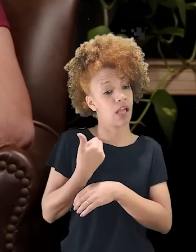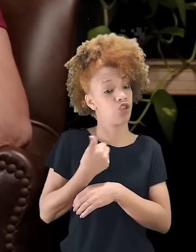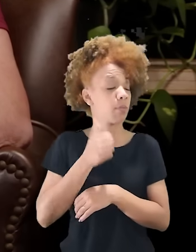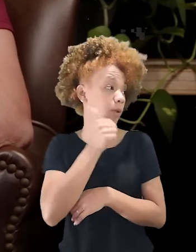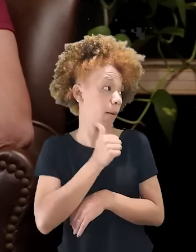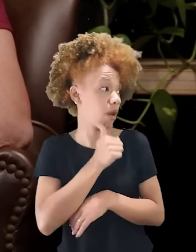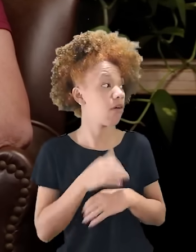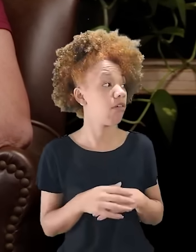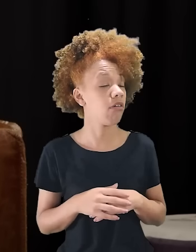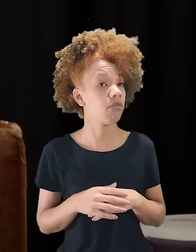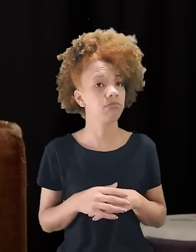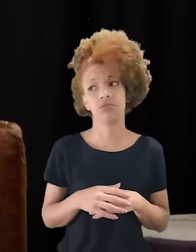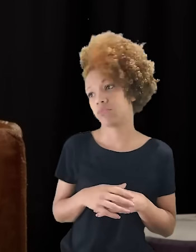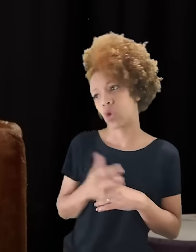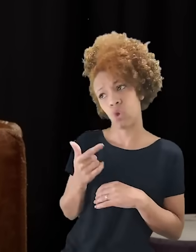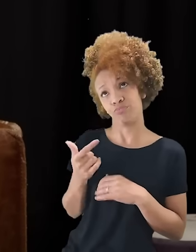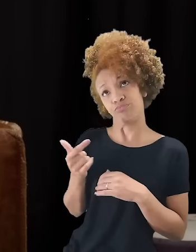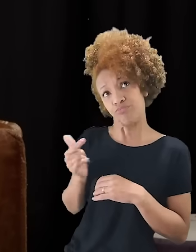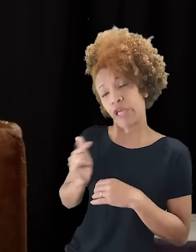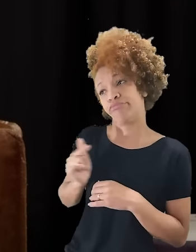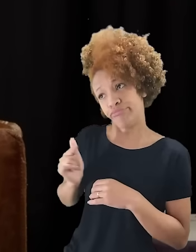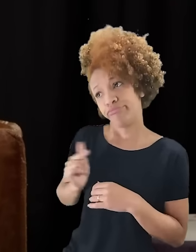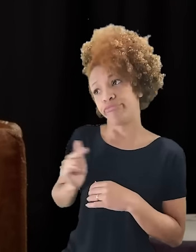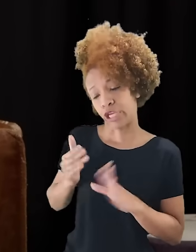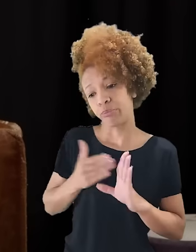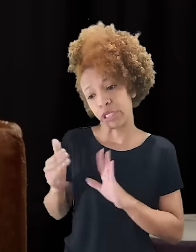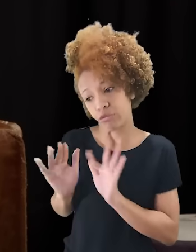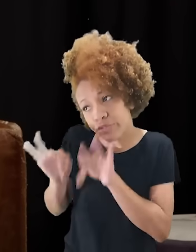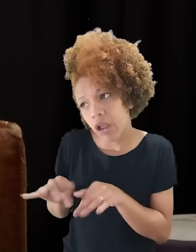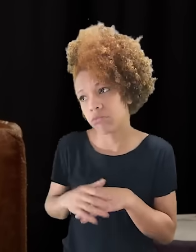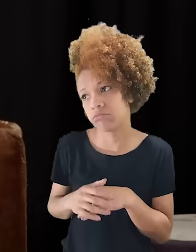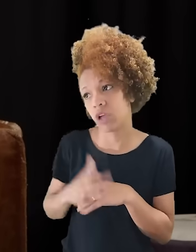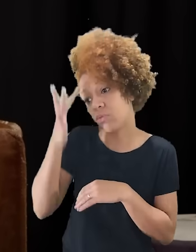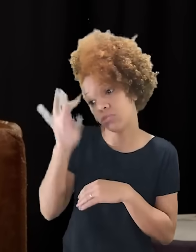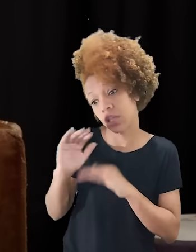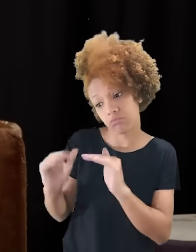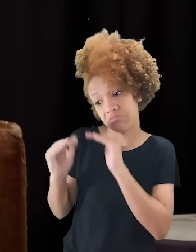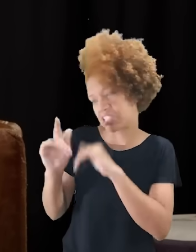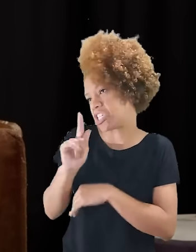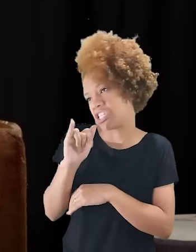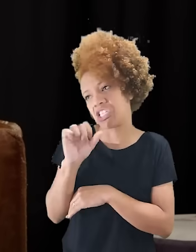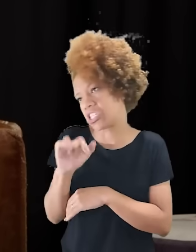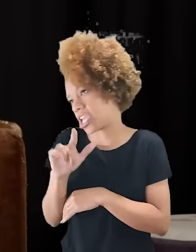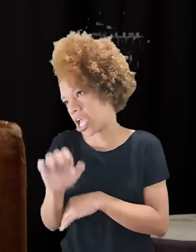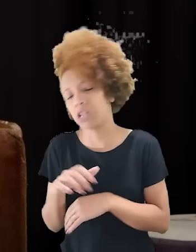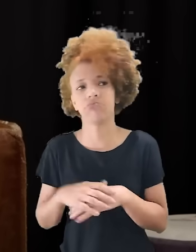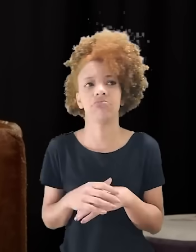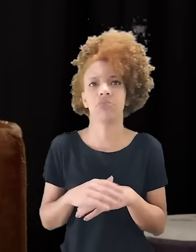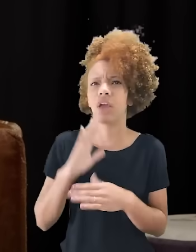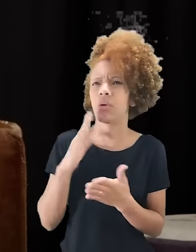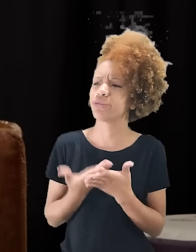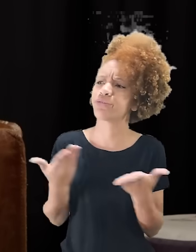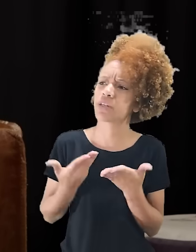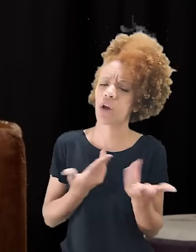para uma modelo tem prazo de validade né Tem prazo de validade eu não sei que você já chegue no patamar da Gisele eu acredito